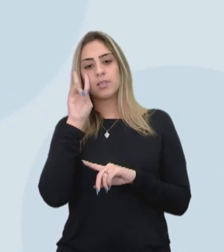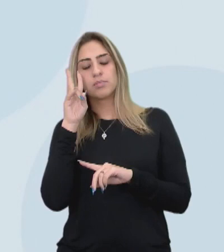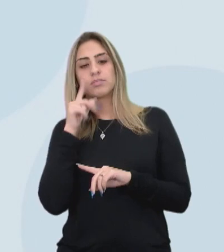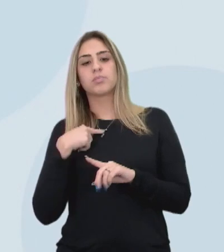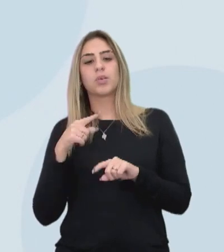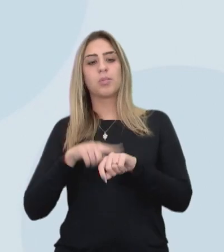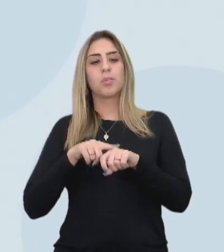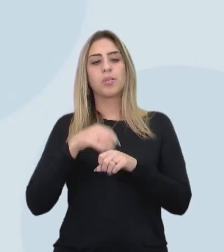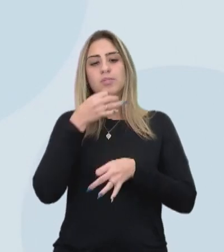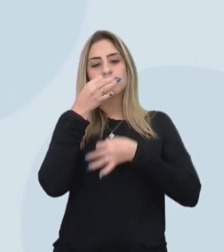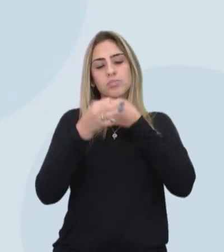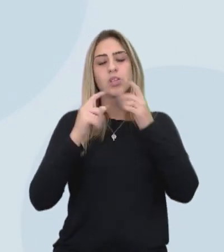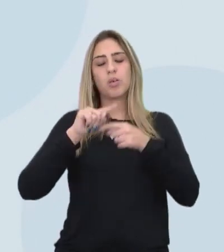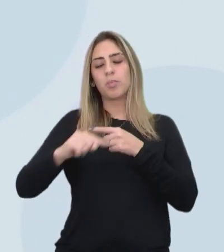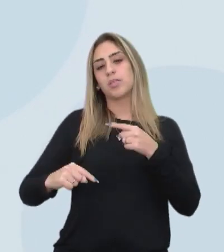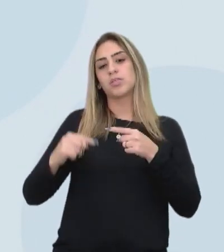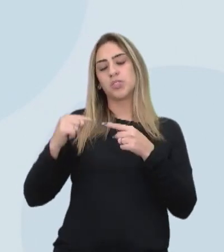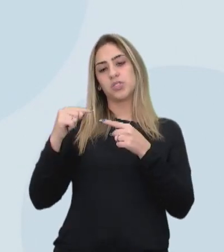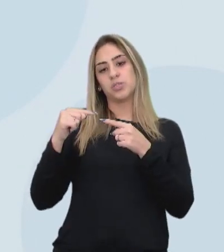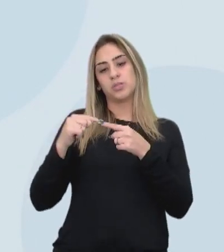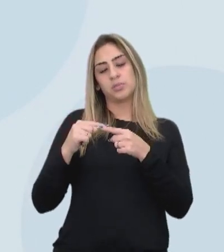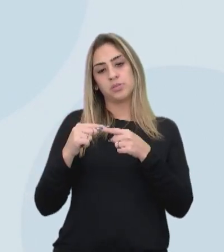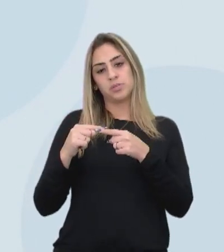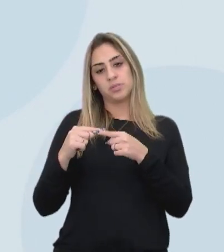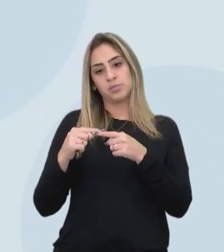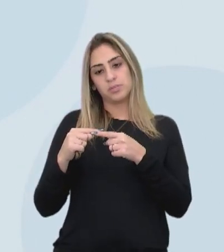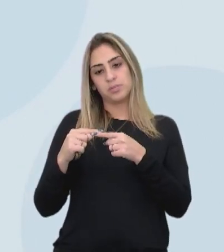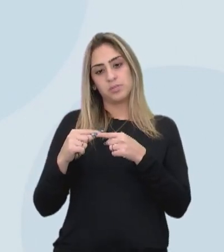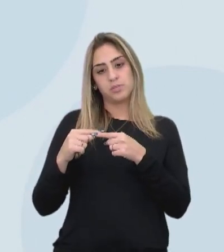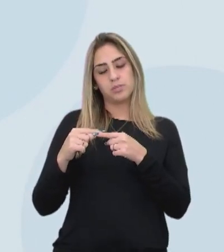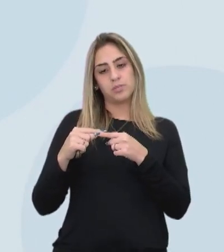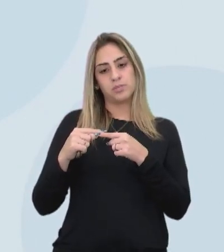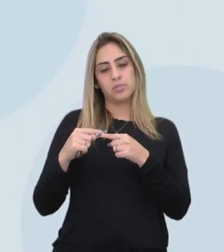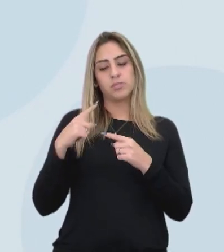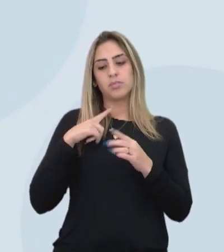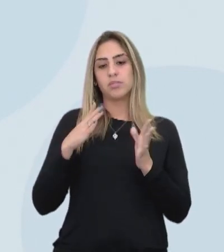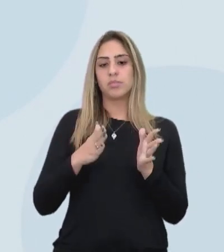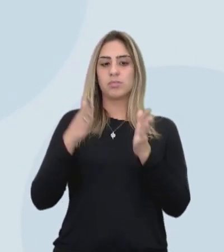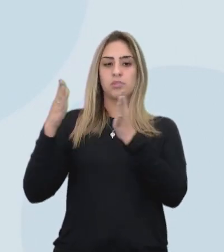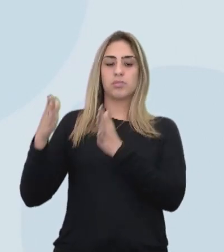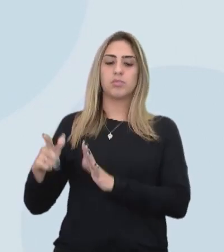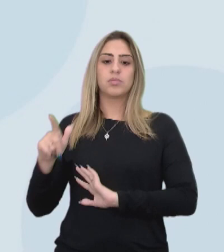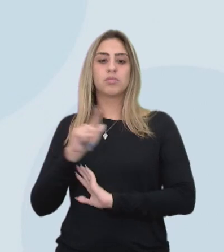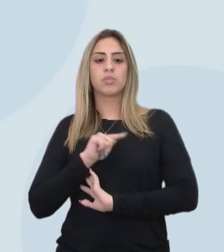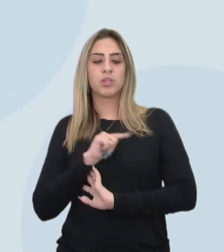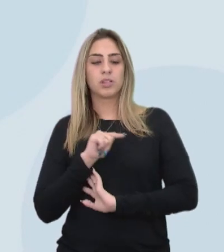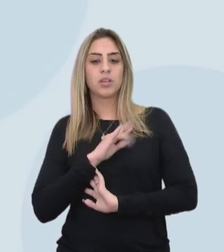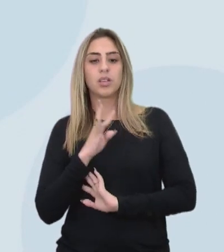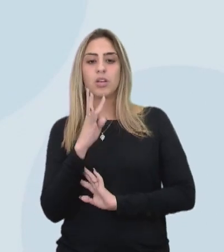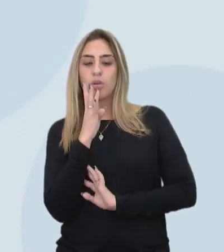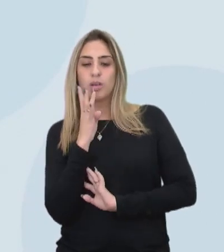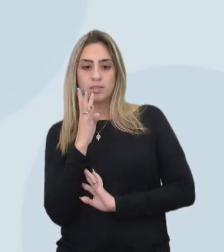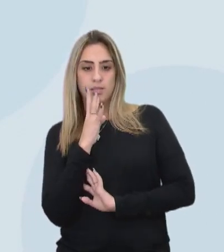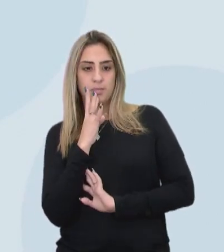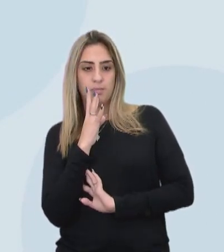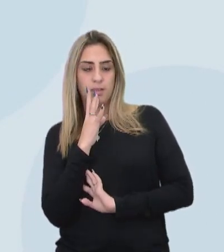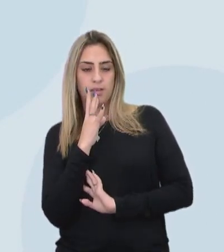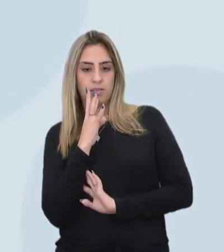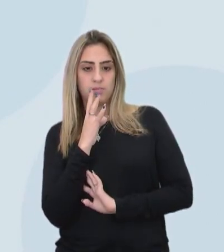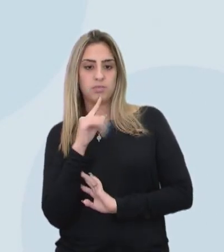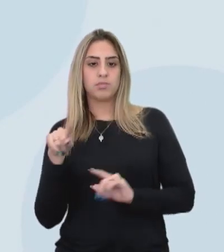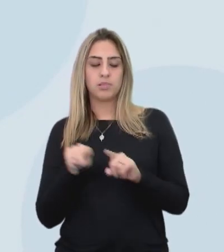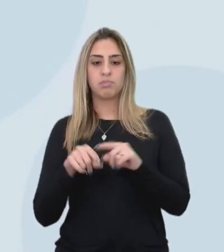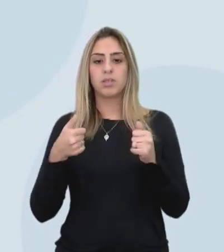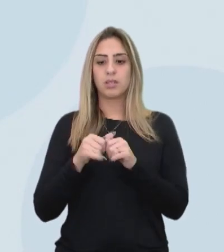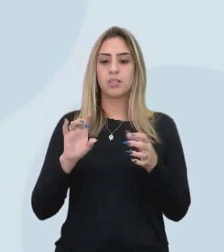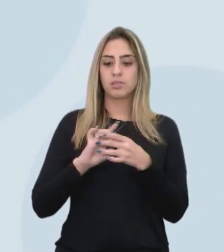momento print os objetivos do lado esquerdo da sua tela e do lado direito nós temos os objetos de conhecimento. Também estão